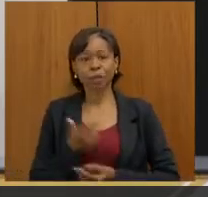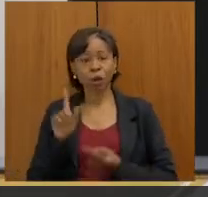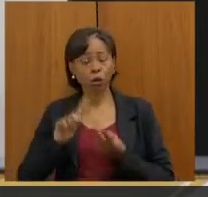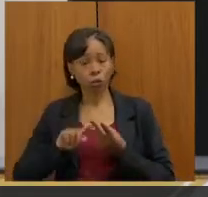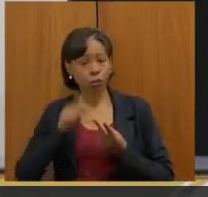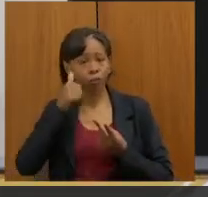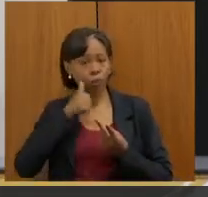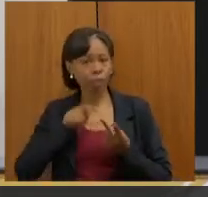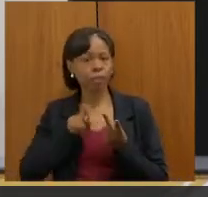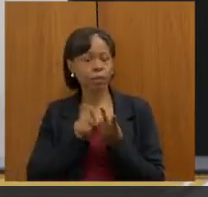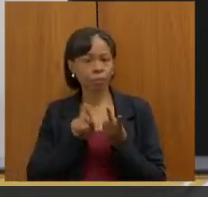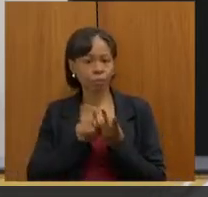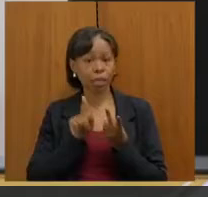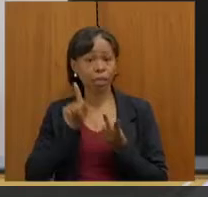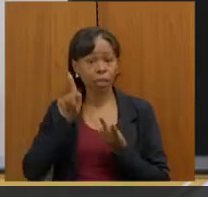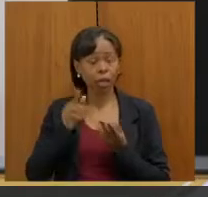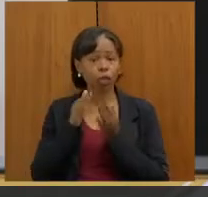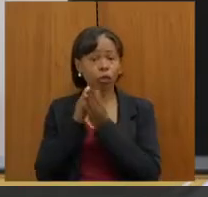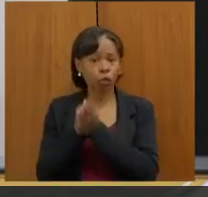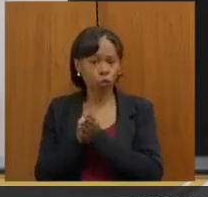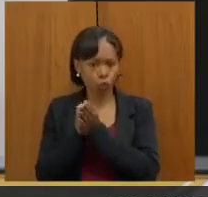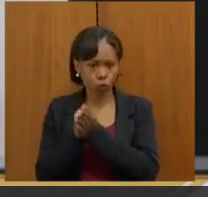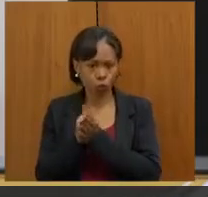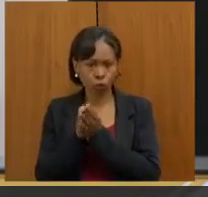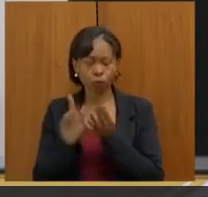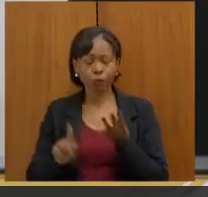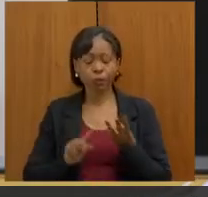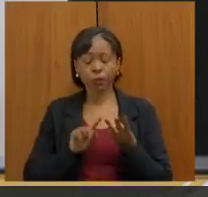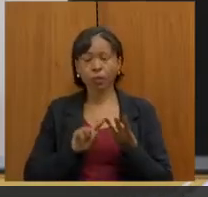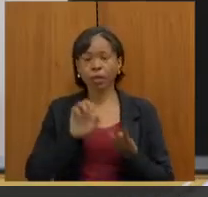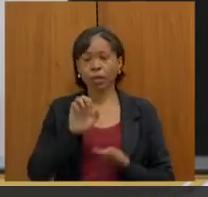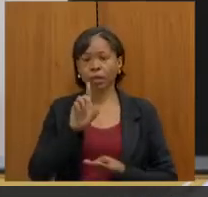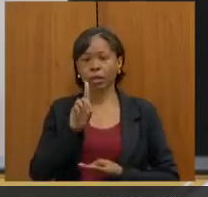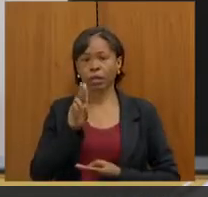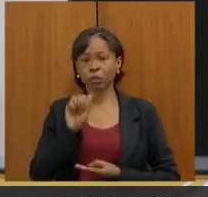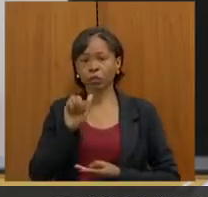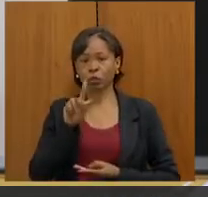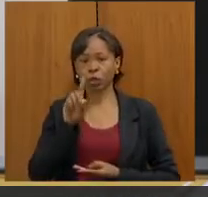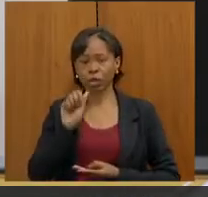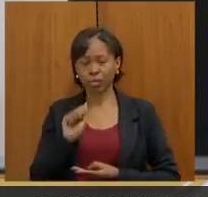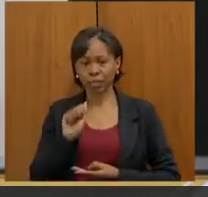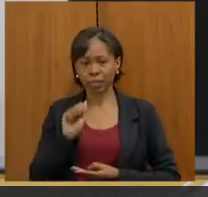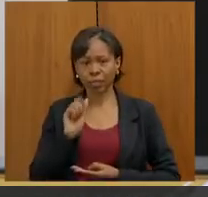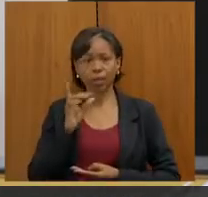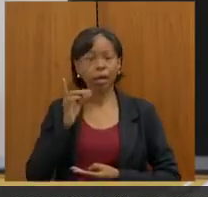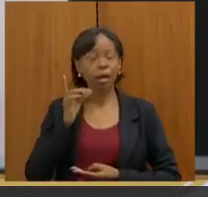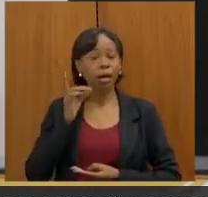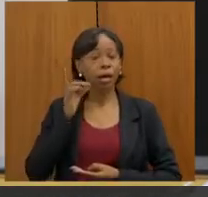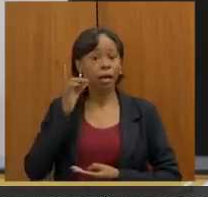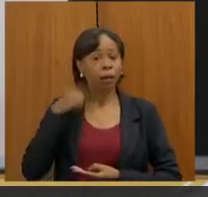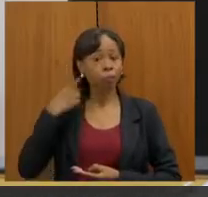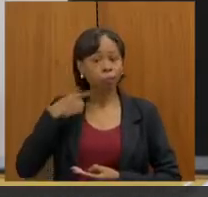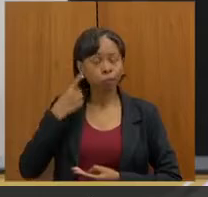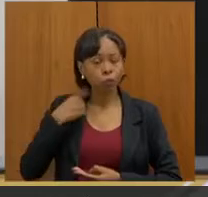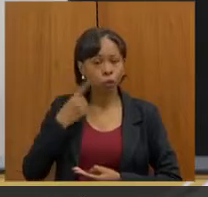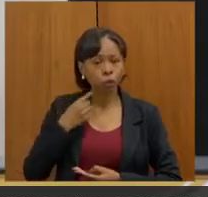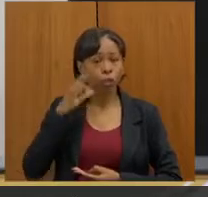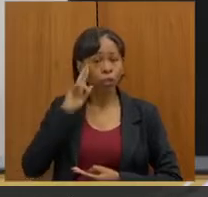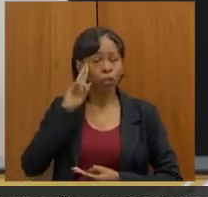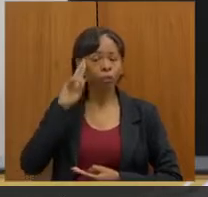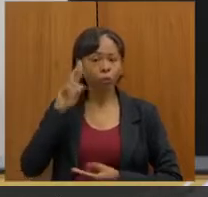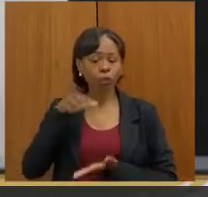violência contra as mulheres do alto Jequitinhonha Eduarda Otero advogada e diretora do departamento de direitos da